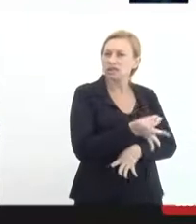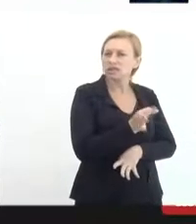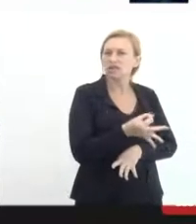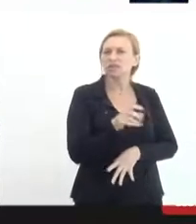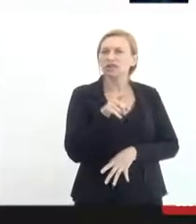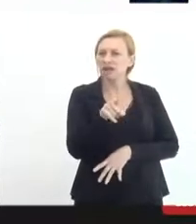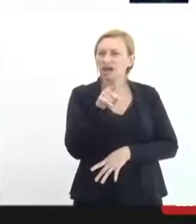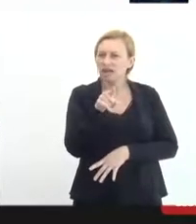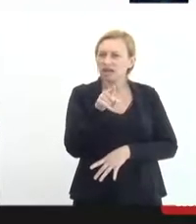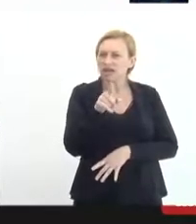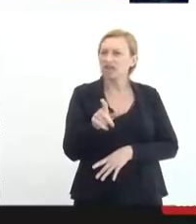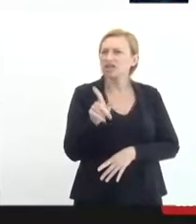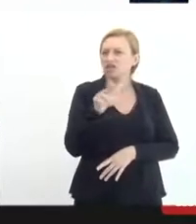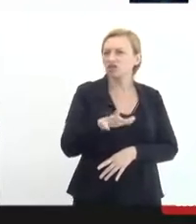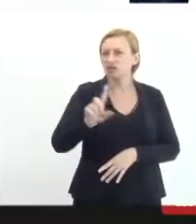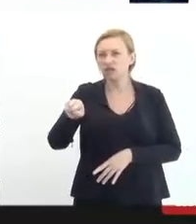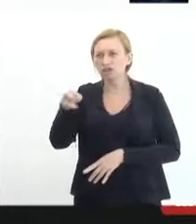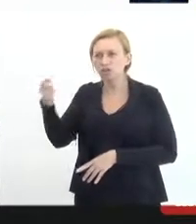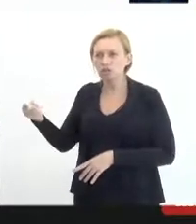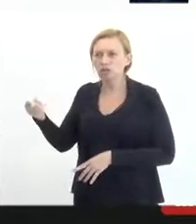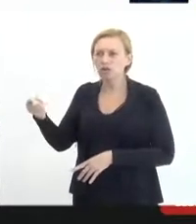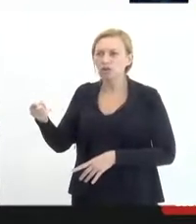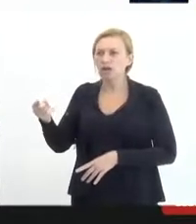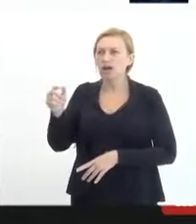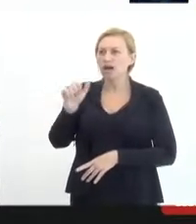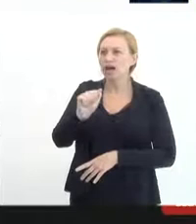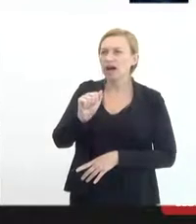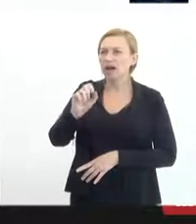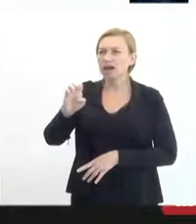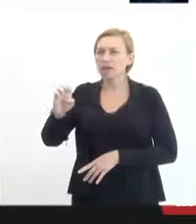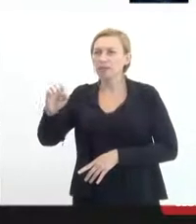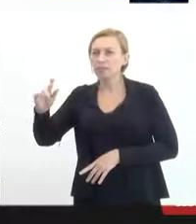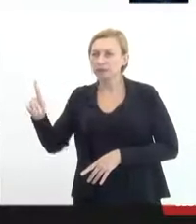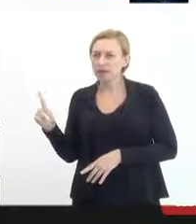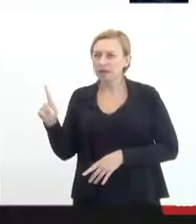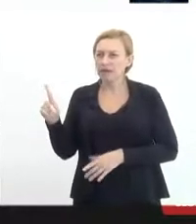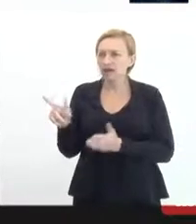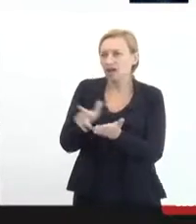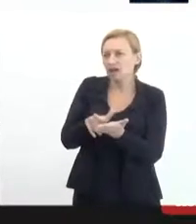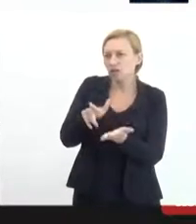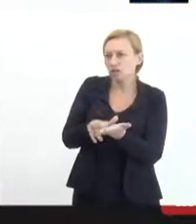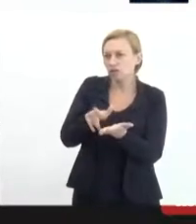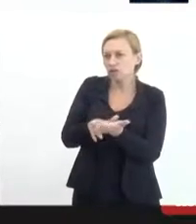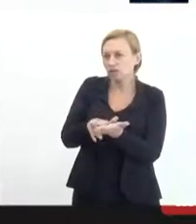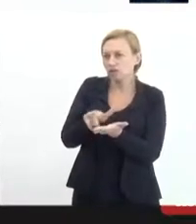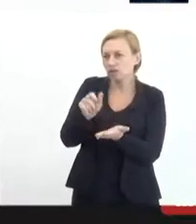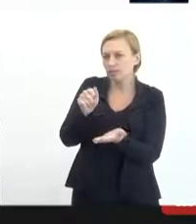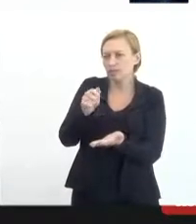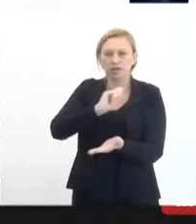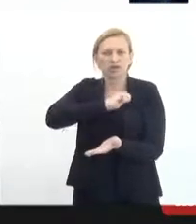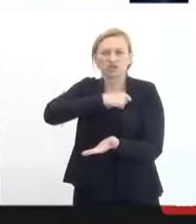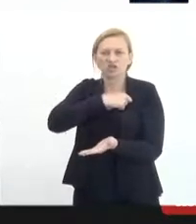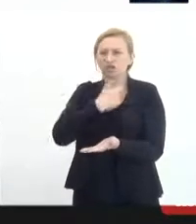aqui, diferentemente da operação com a EIP, há emissão de notas, logo não há qualquer forma